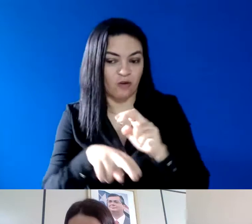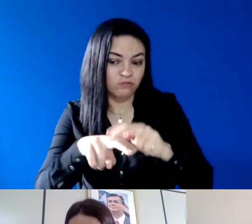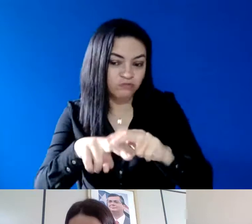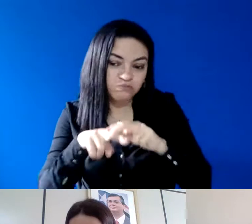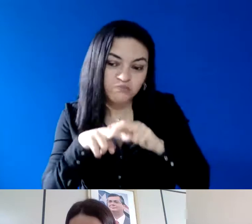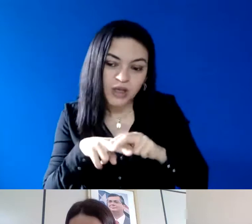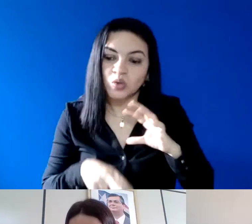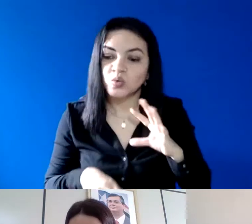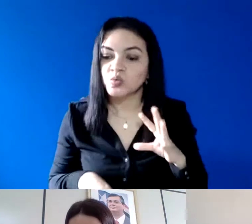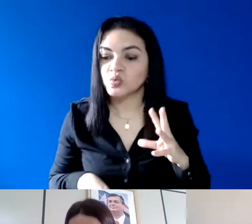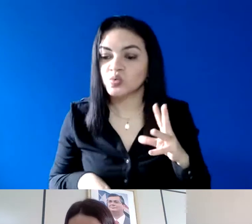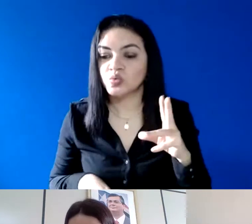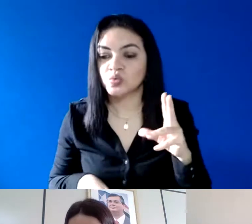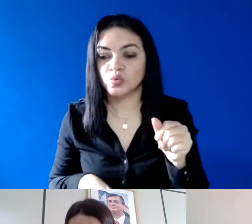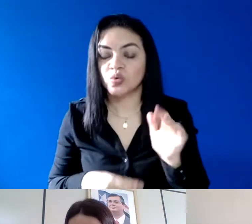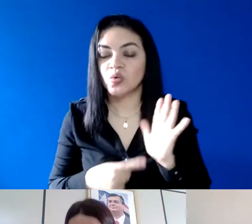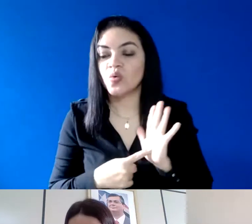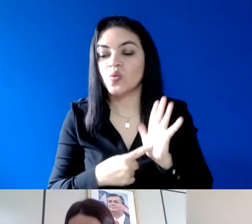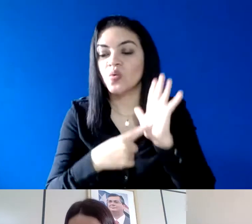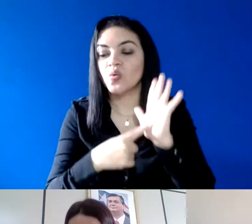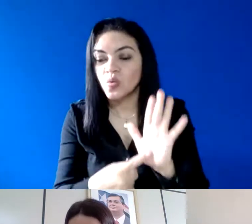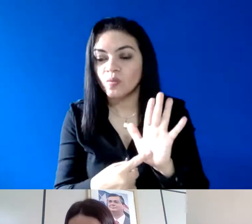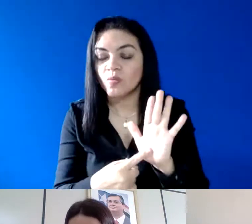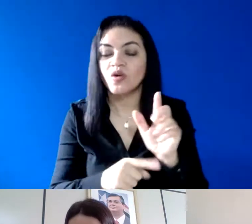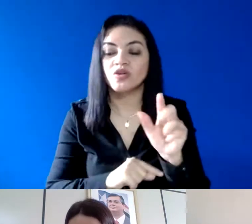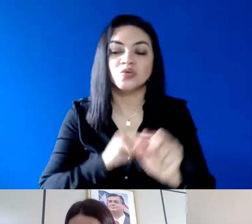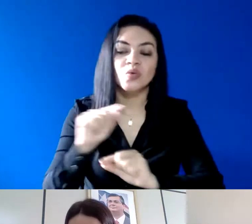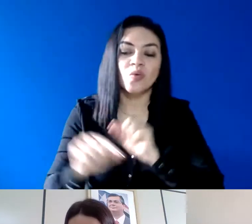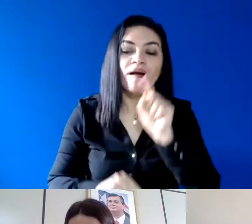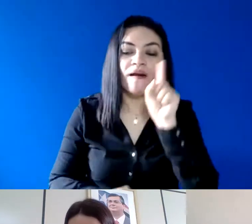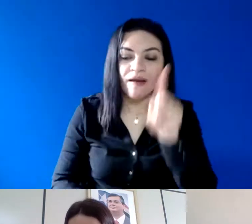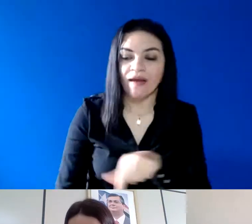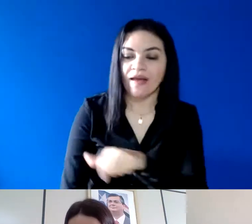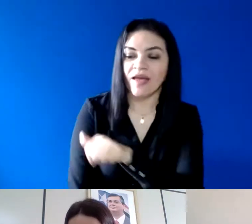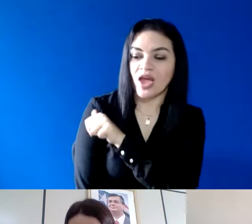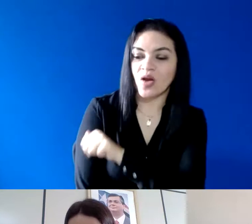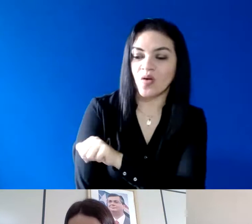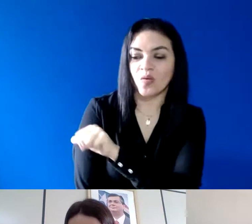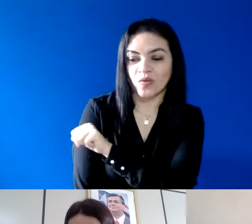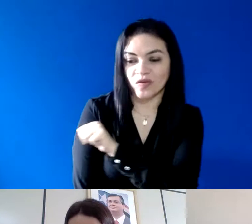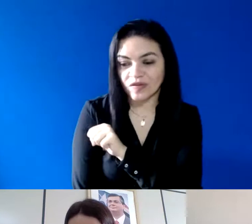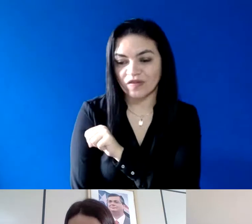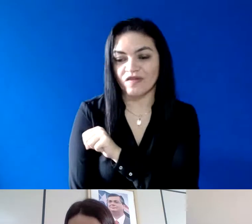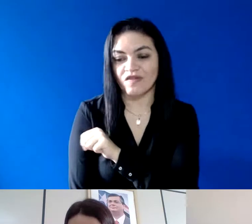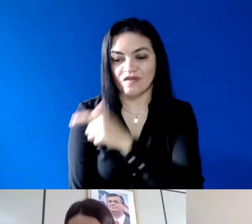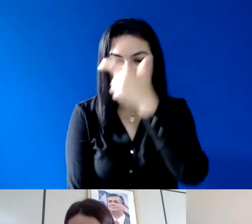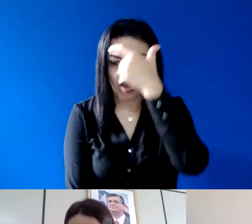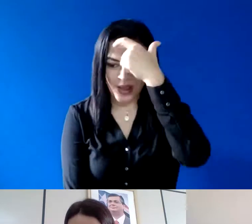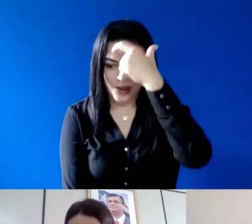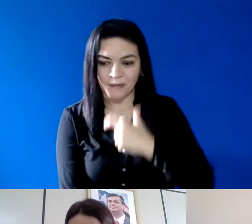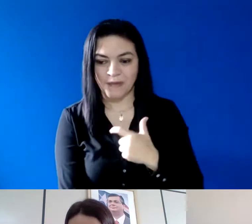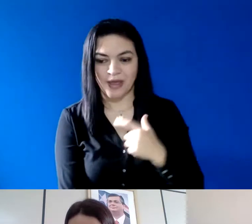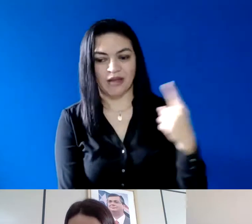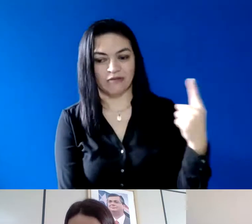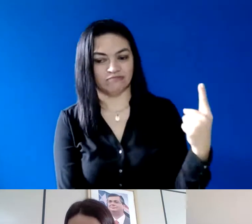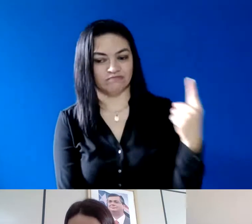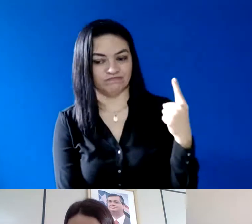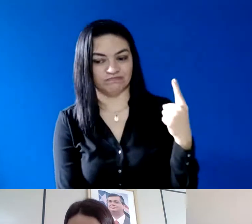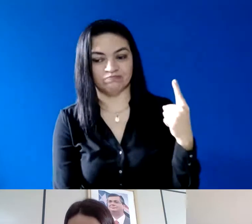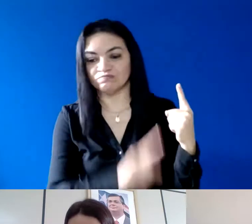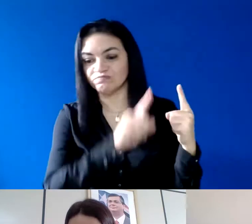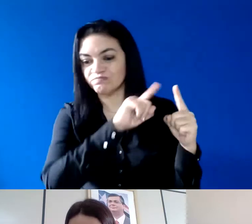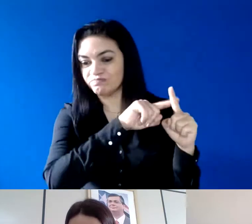por tudo que nos é apresentado, de que são eles que acolhem a mulher na unidade básica,